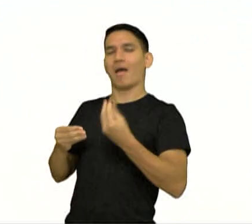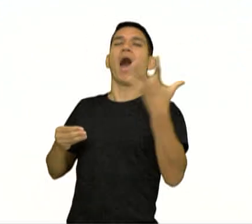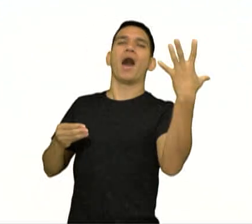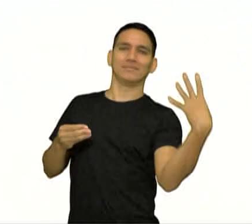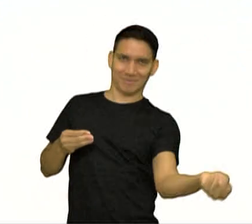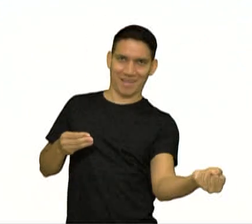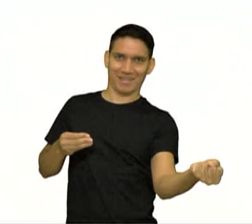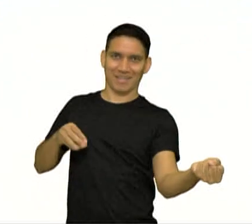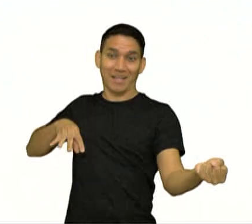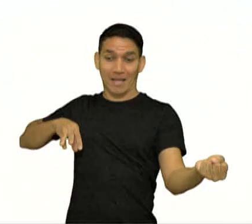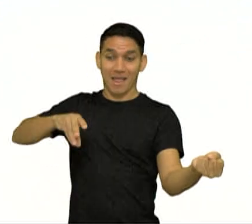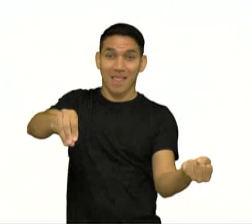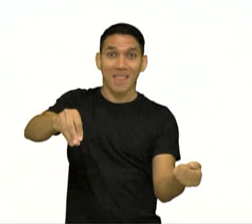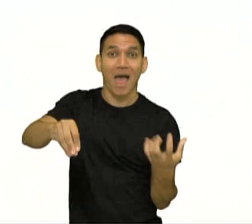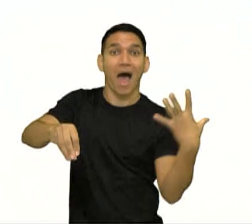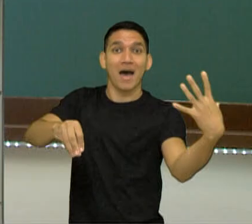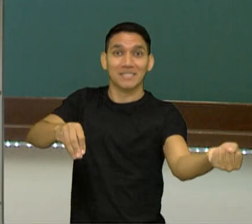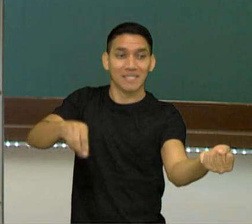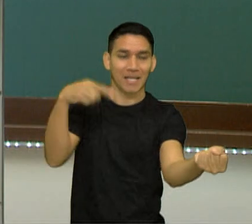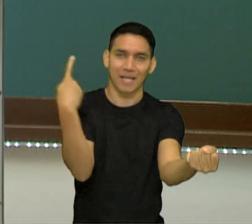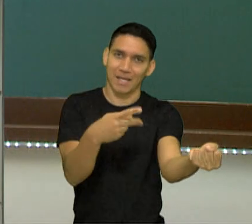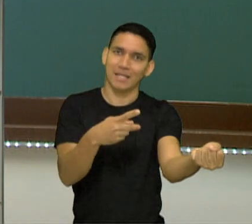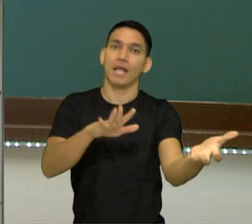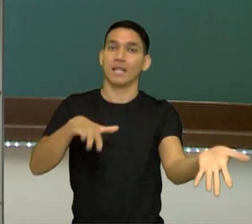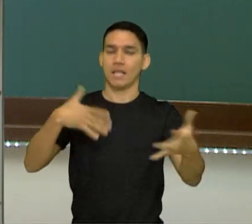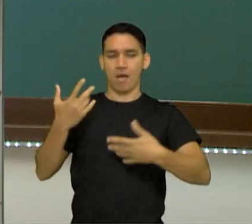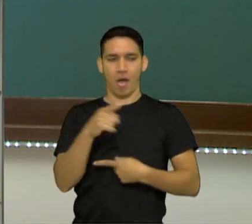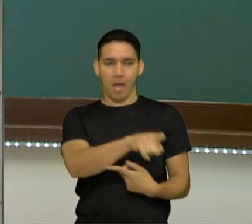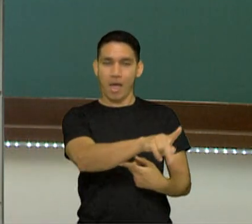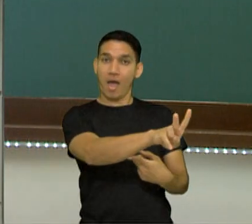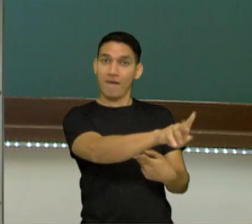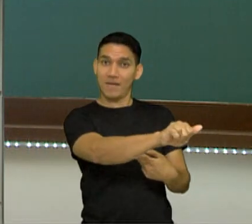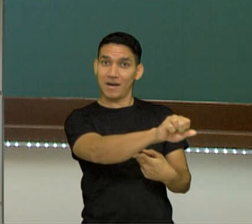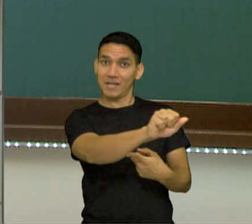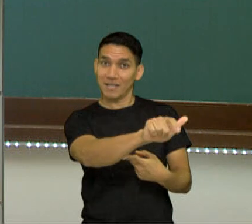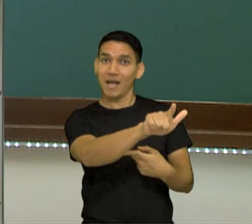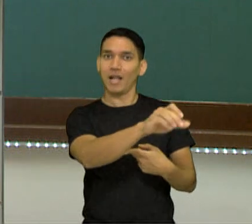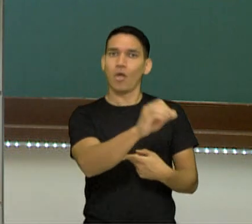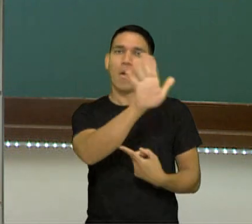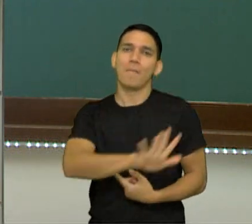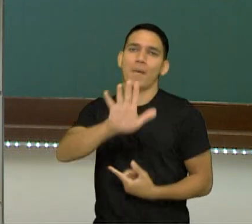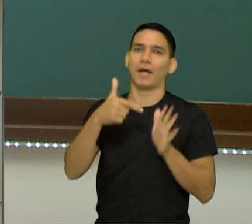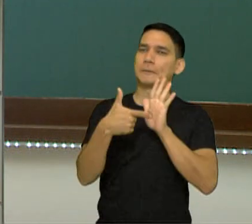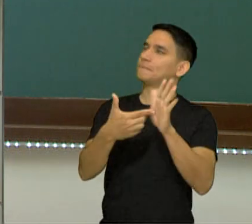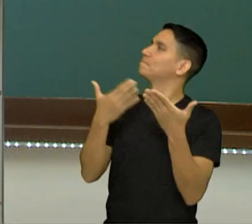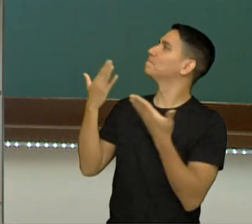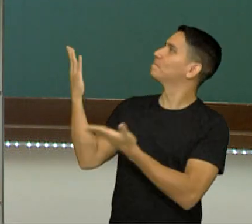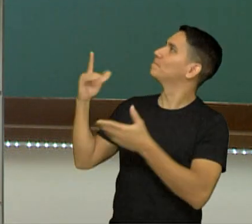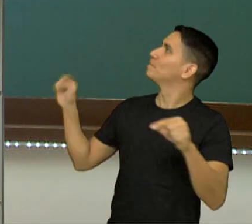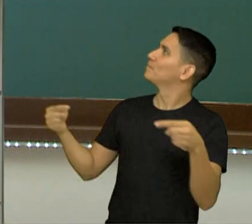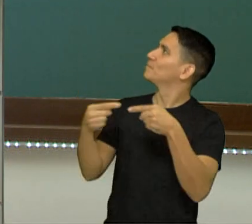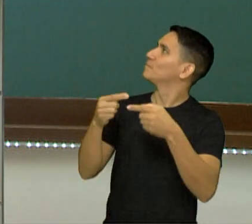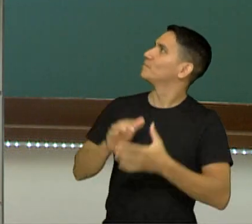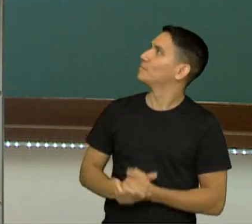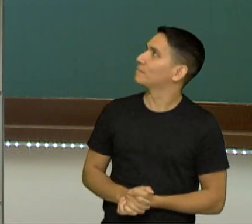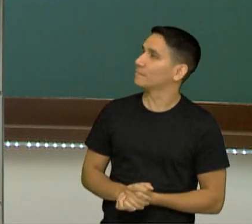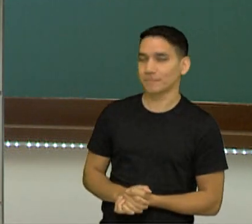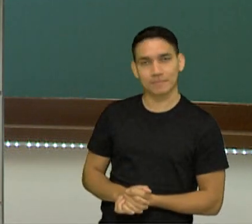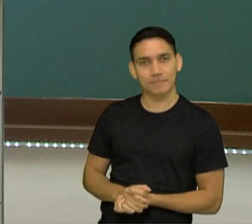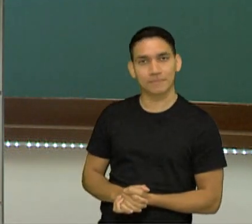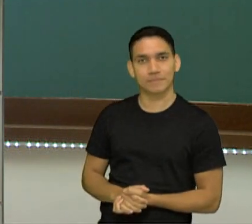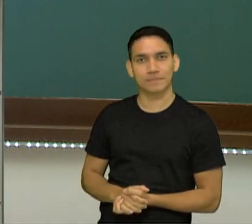né então vamos ao receber uma porção de terra o suserano era quem do ava e aqui a gente tem imagem dessa coroação do Sul